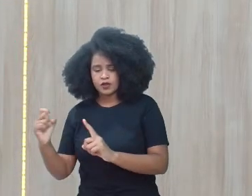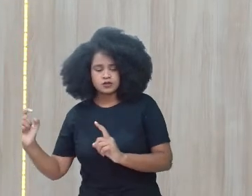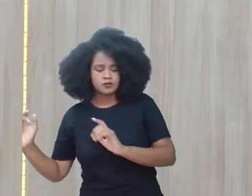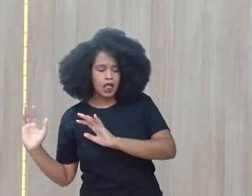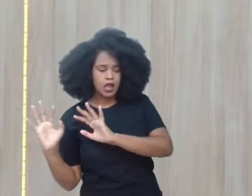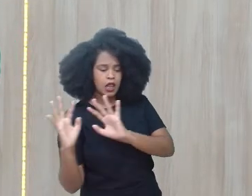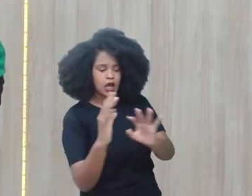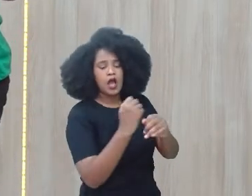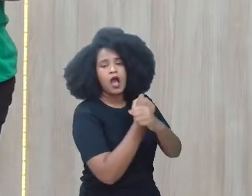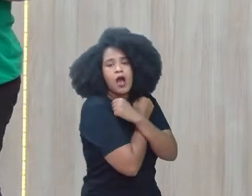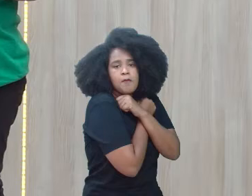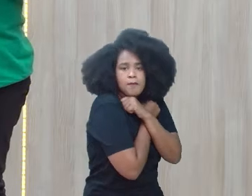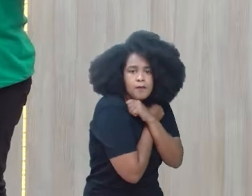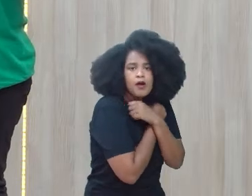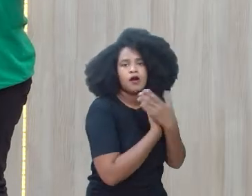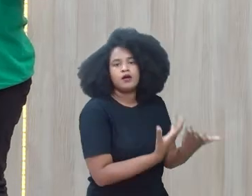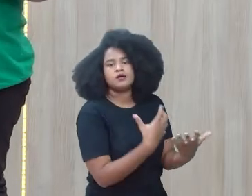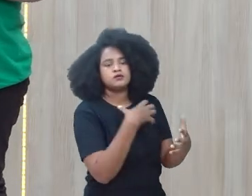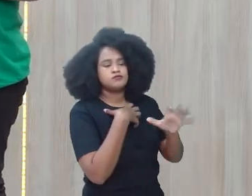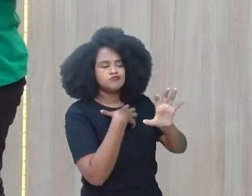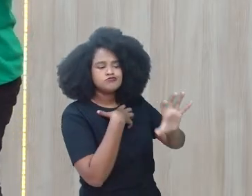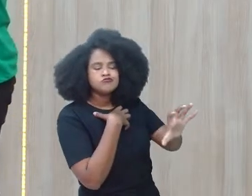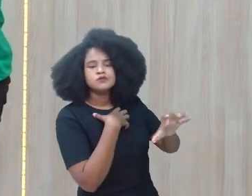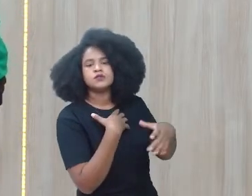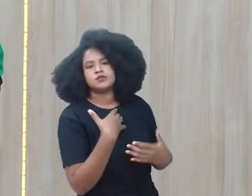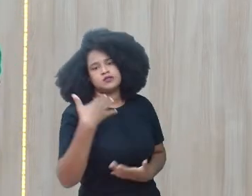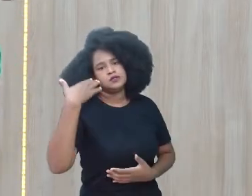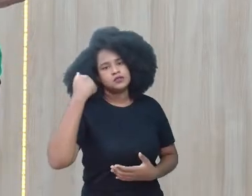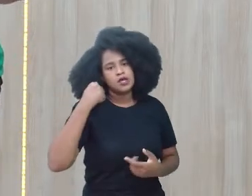tem aquele sentimento, sabe perder,